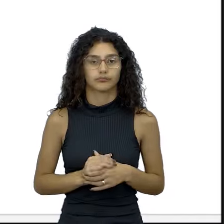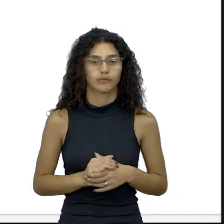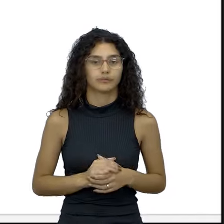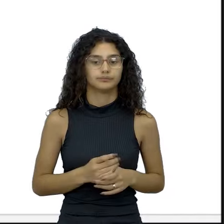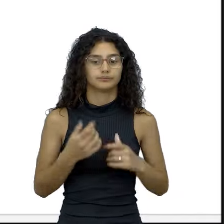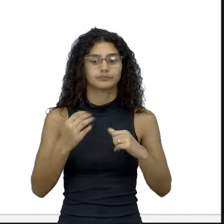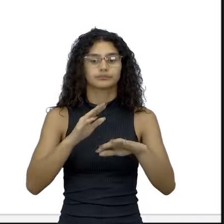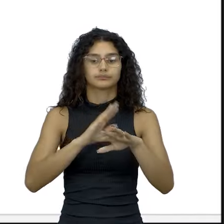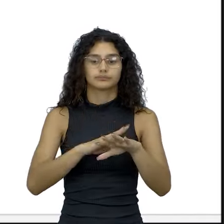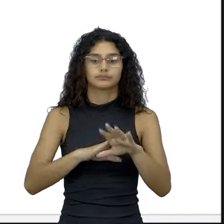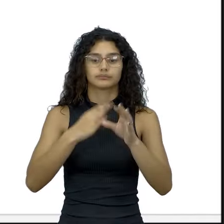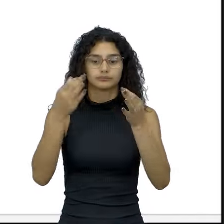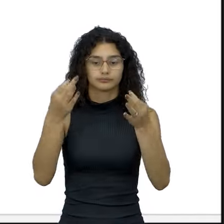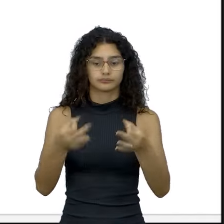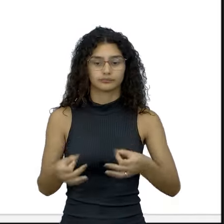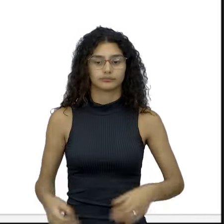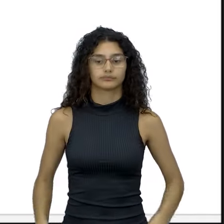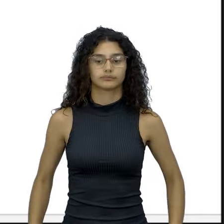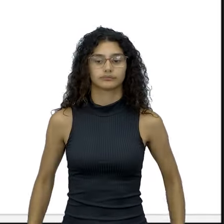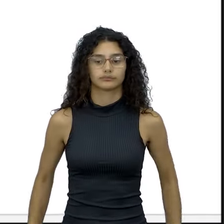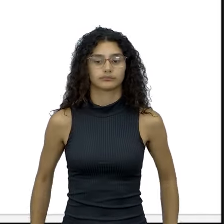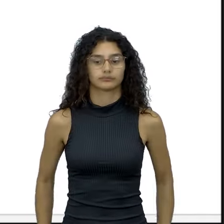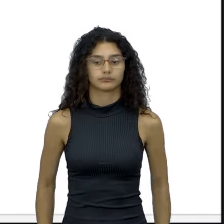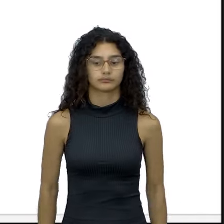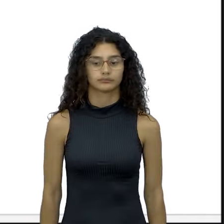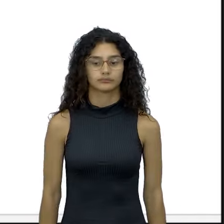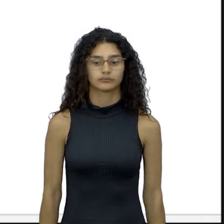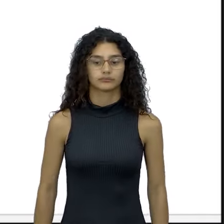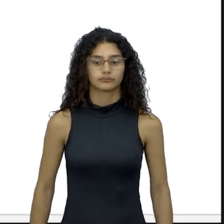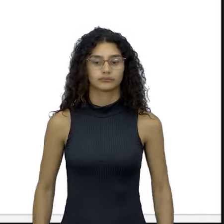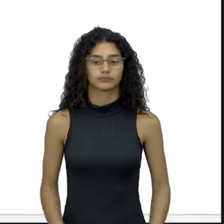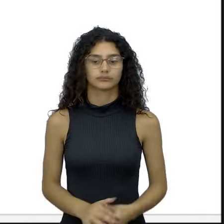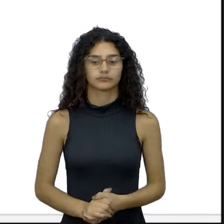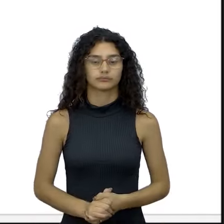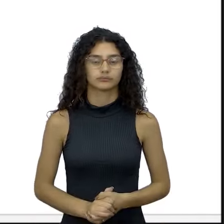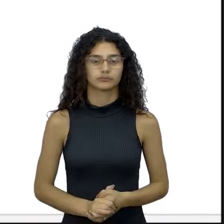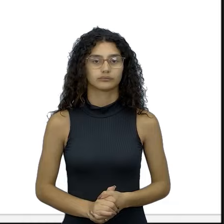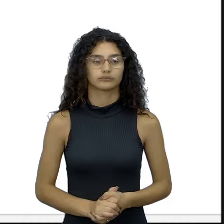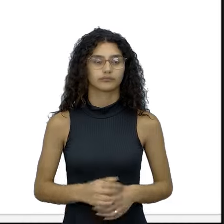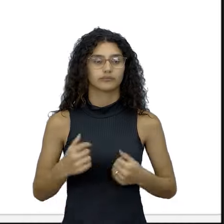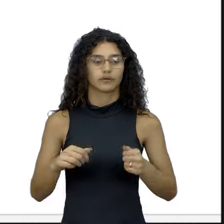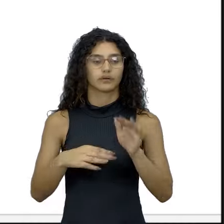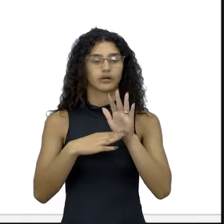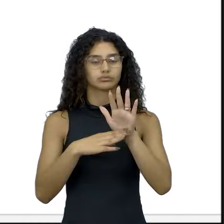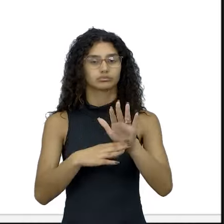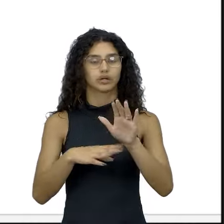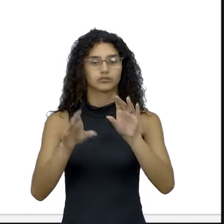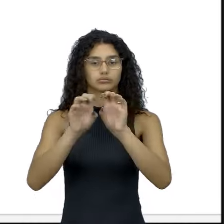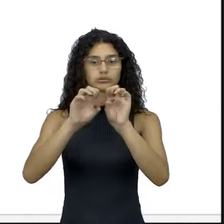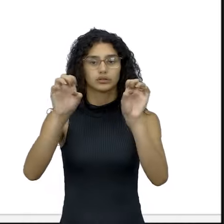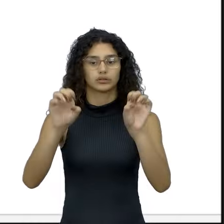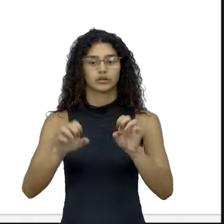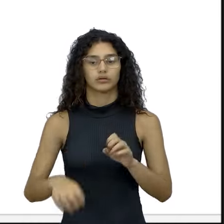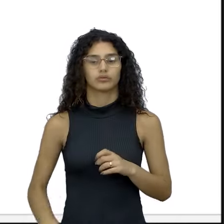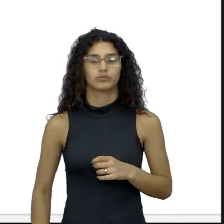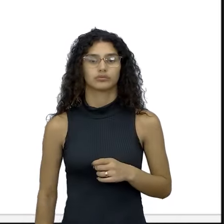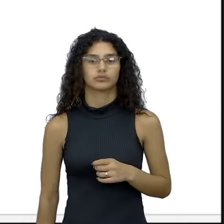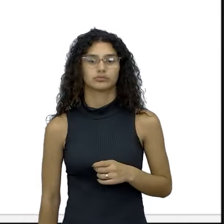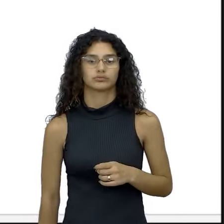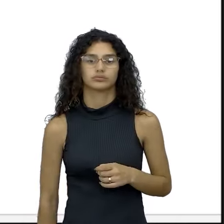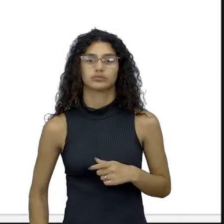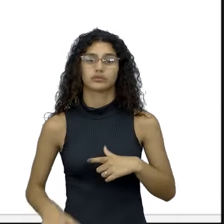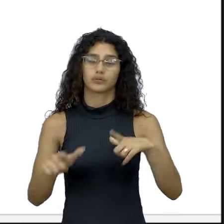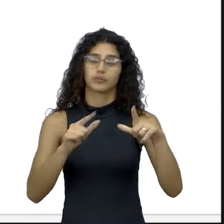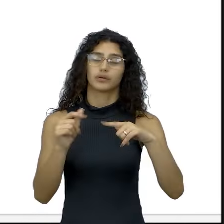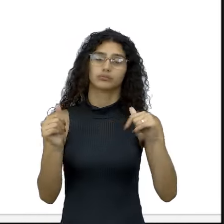bem elaborado, bem escrito pelos estudantes. Então, o processo de ensino e aprendizagem ele precisa ser orientado por esses eixos, né? Que toma o trabalho com as